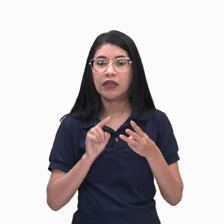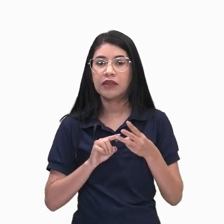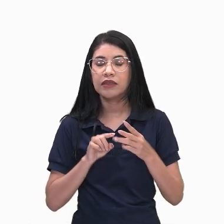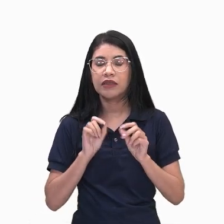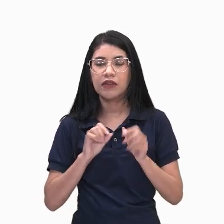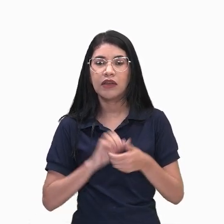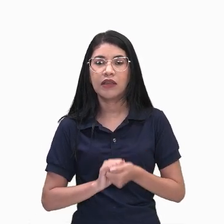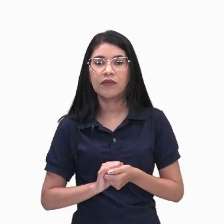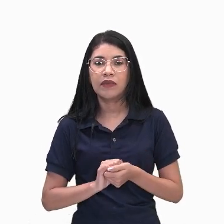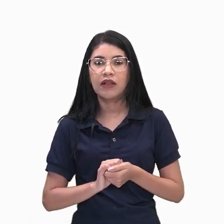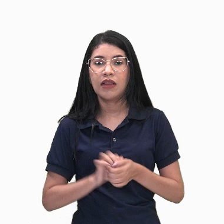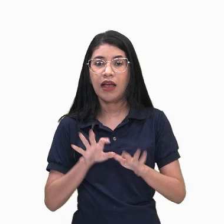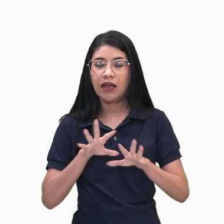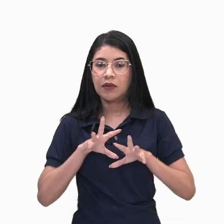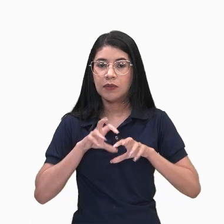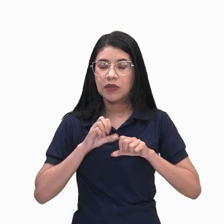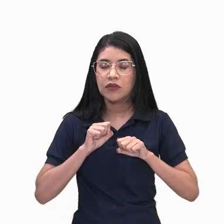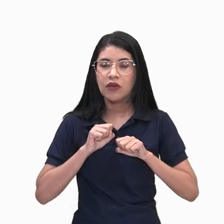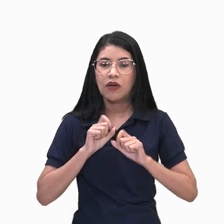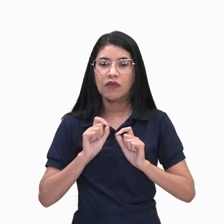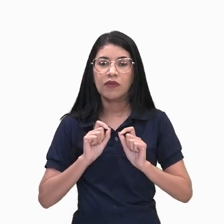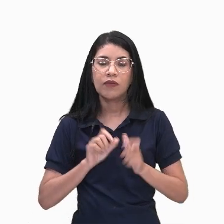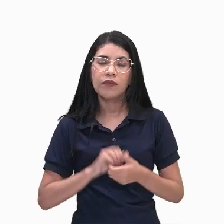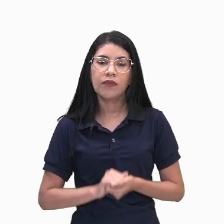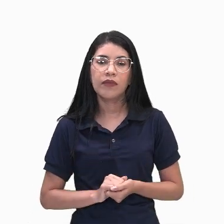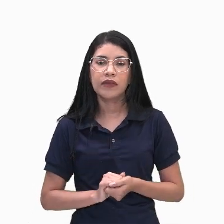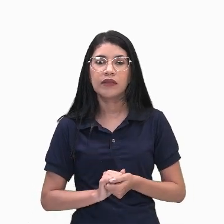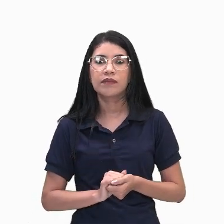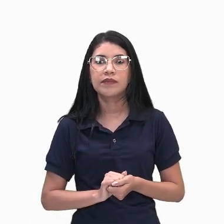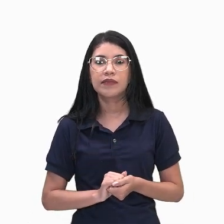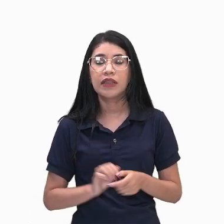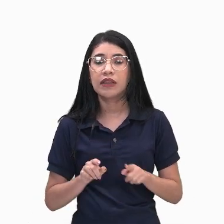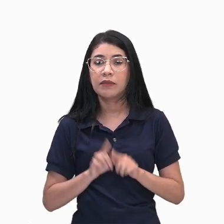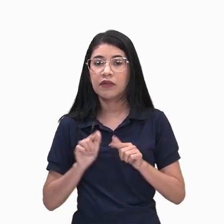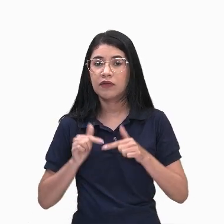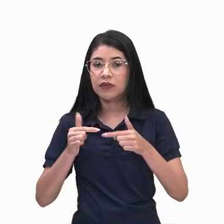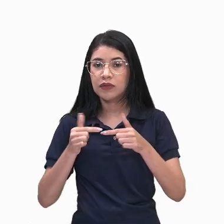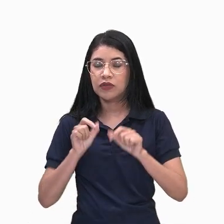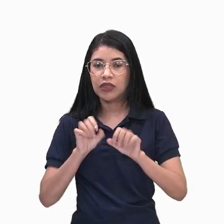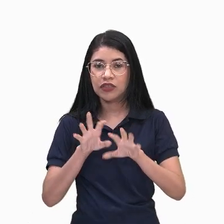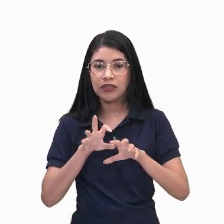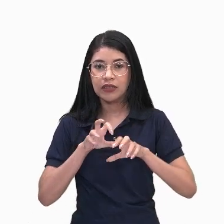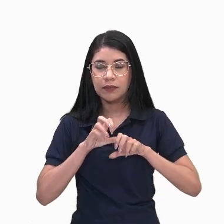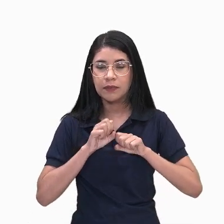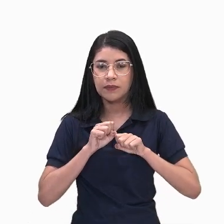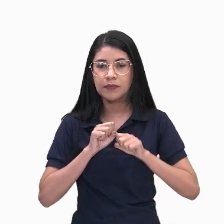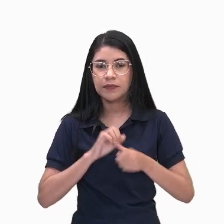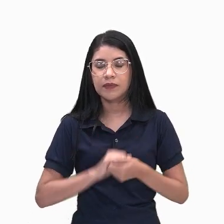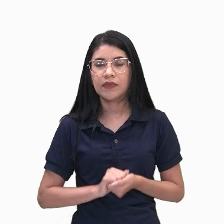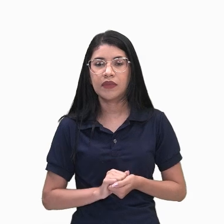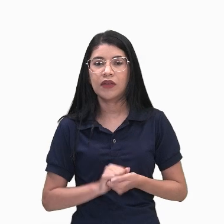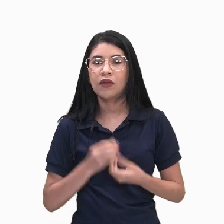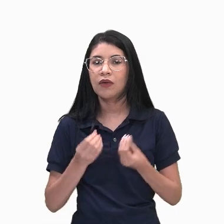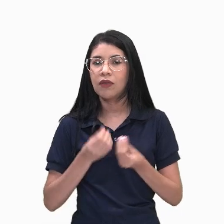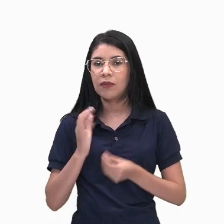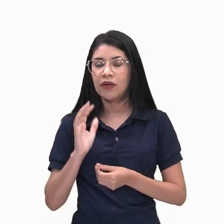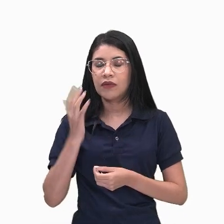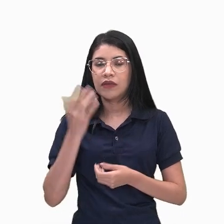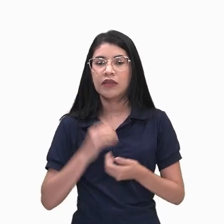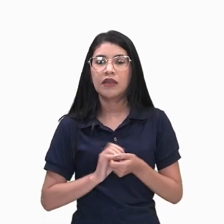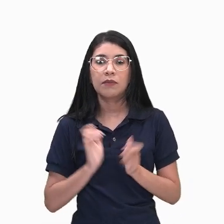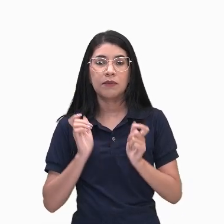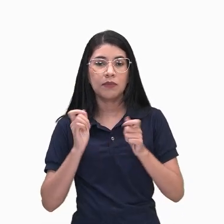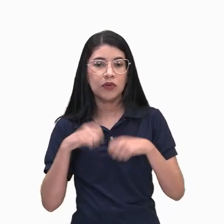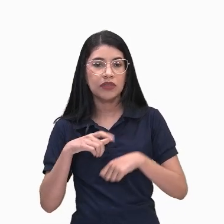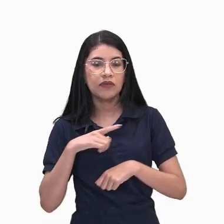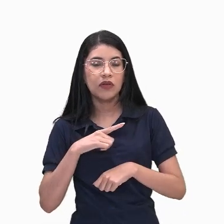a absorção. O tecido epitelial ele vai ter essa função de absorção. O que vai acontecer? Ele permite a